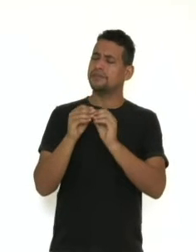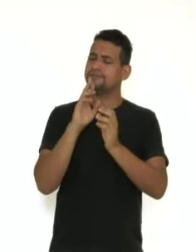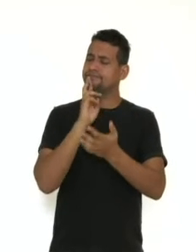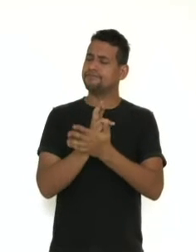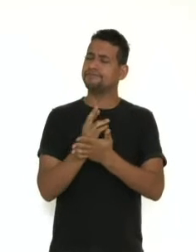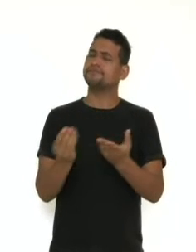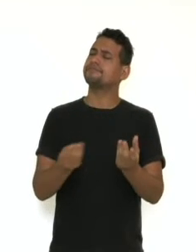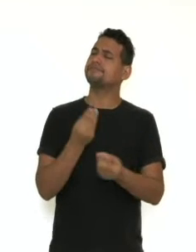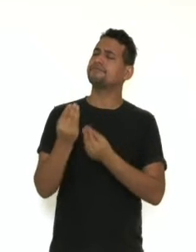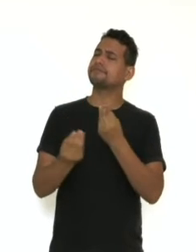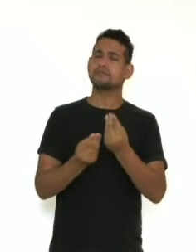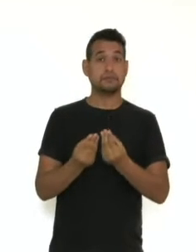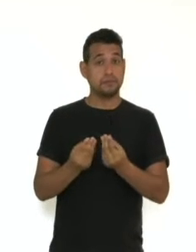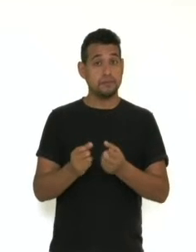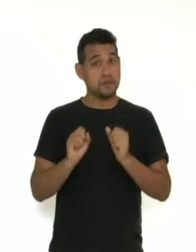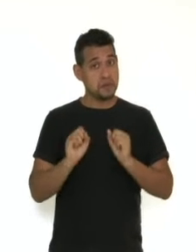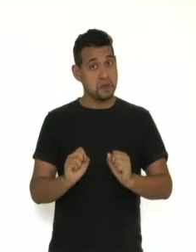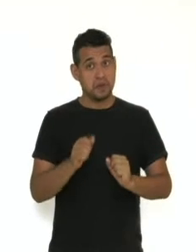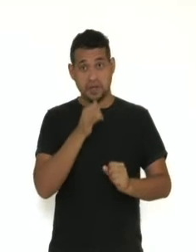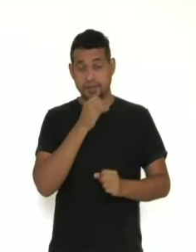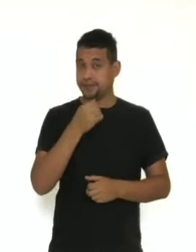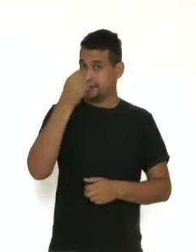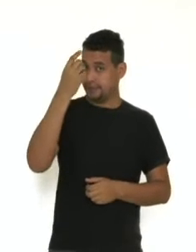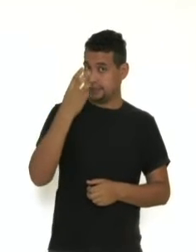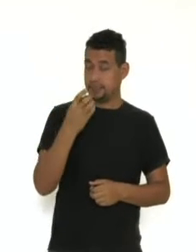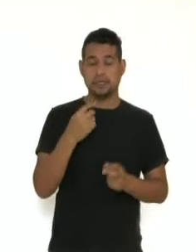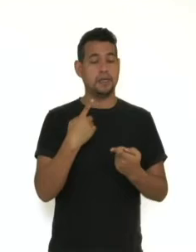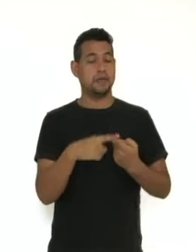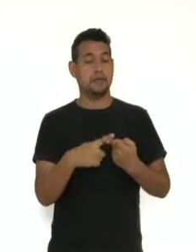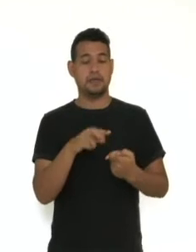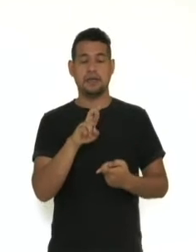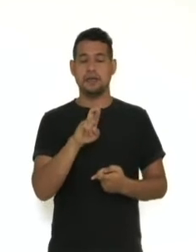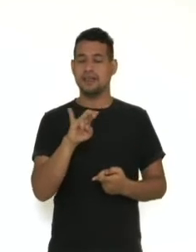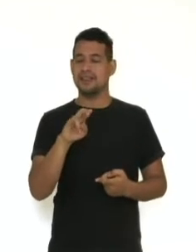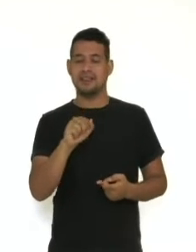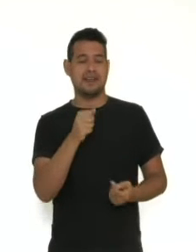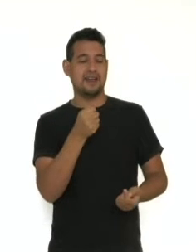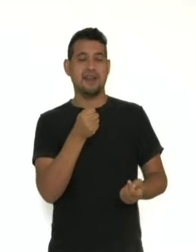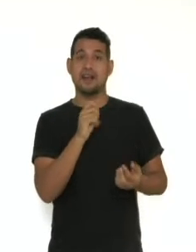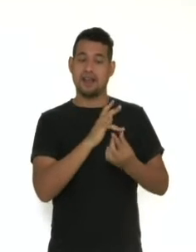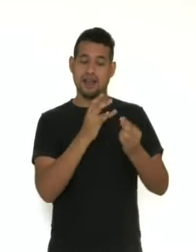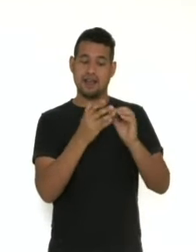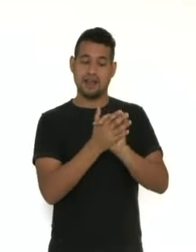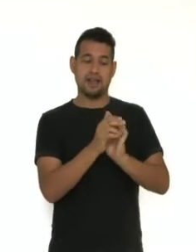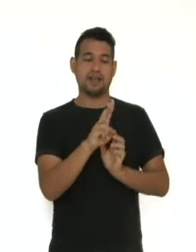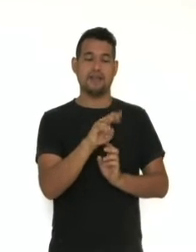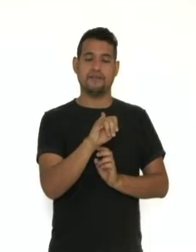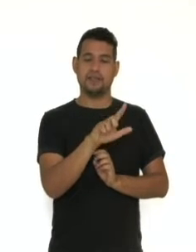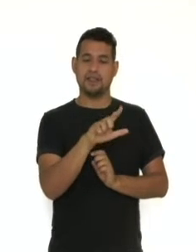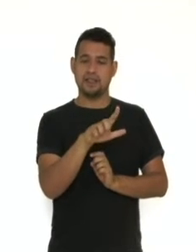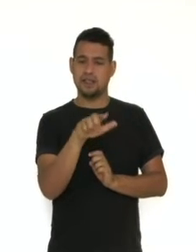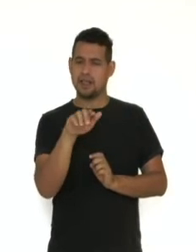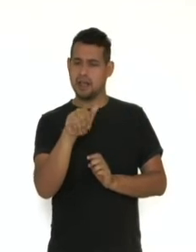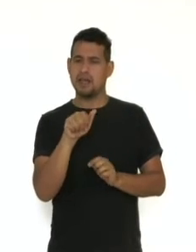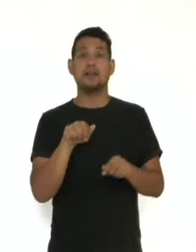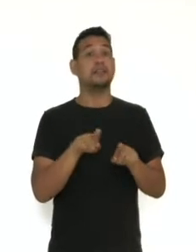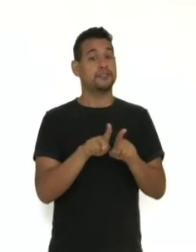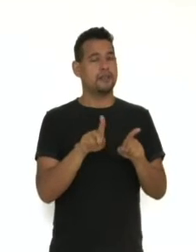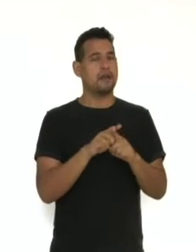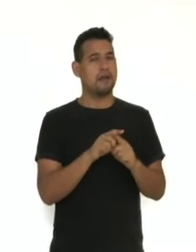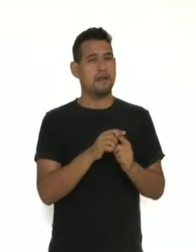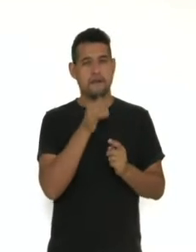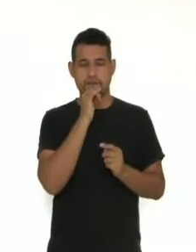resposta, prof? Eu posso dizer assim, ó, porque Rita era casada com Vilela, mantinha um caso com